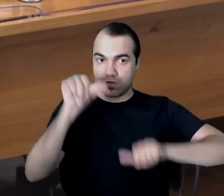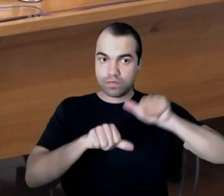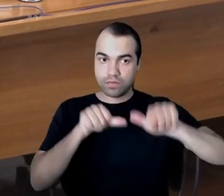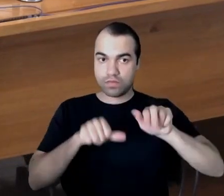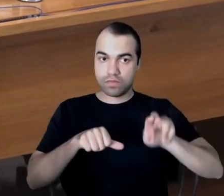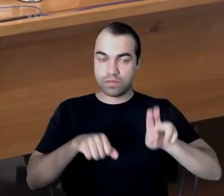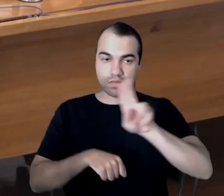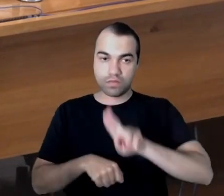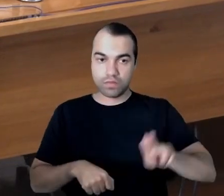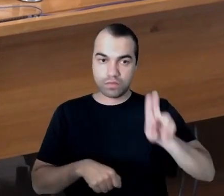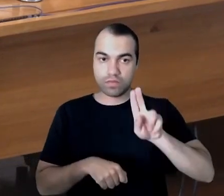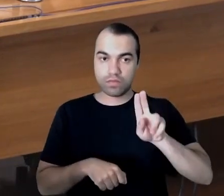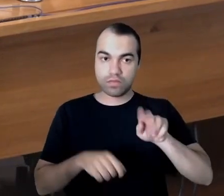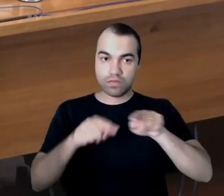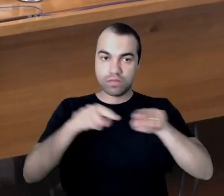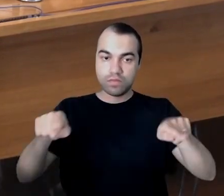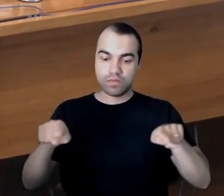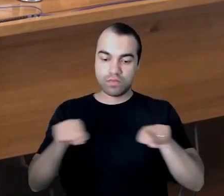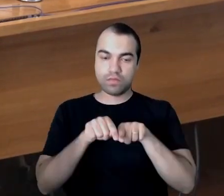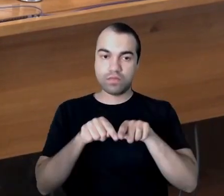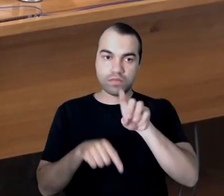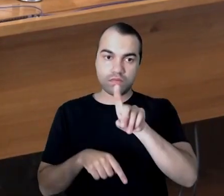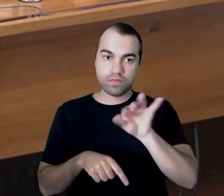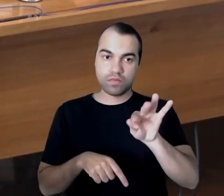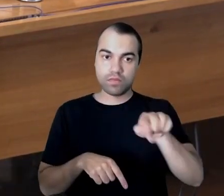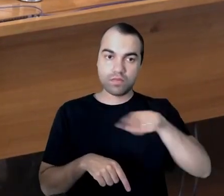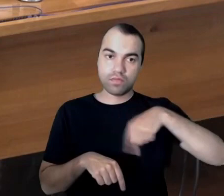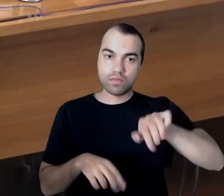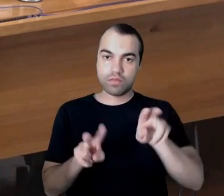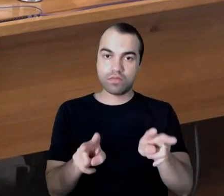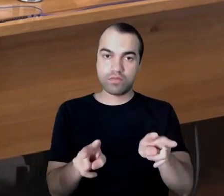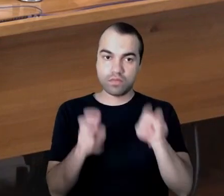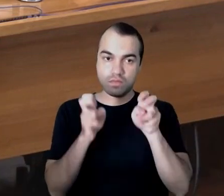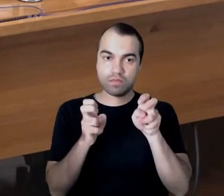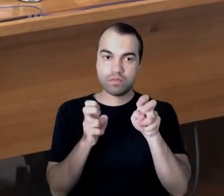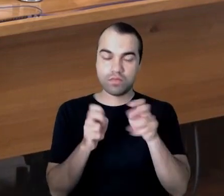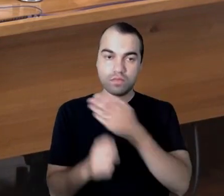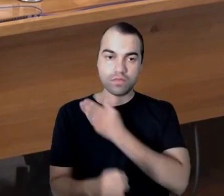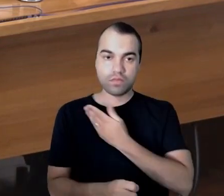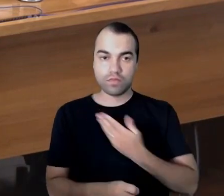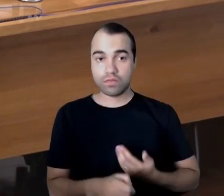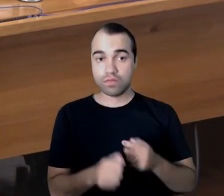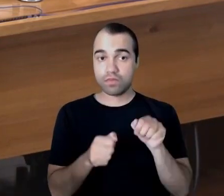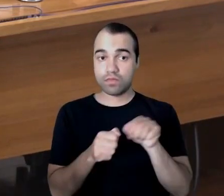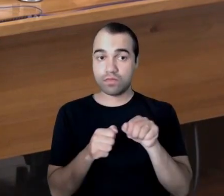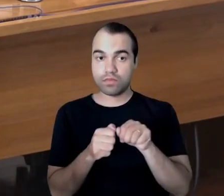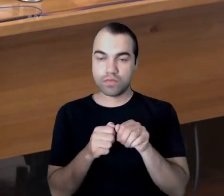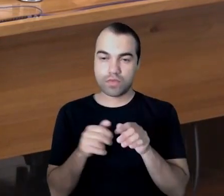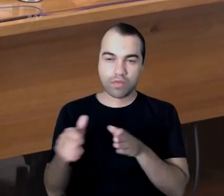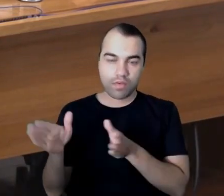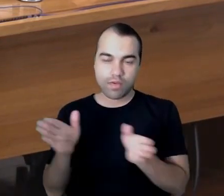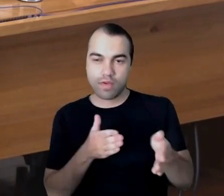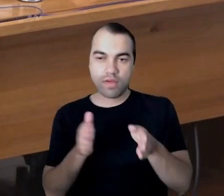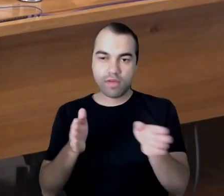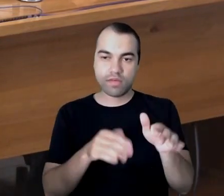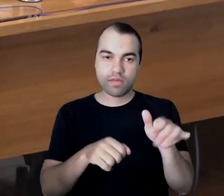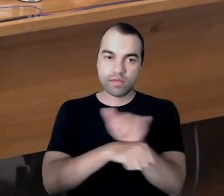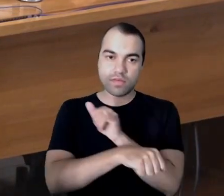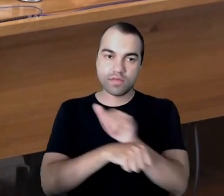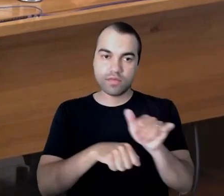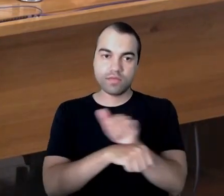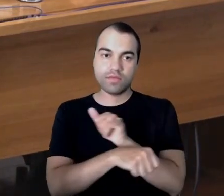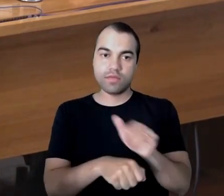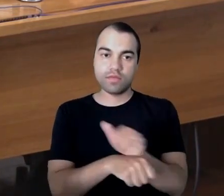diárias aqui no distrito federal a gente percebe que o governo faz uma certa manobra para que isso não seja debatido nos documentos